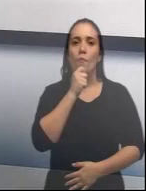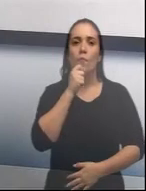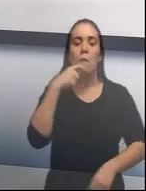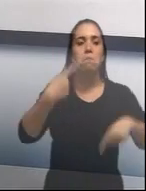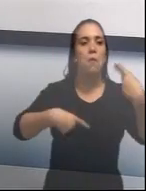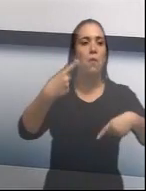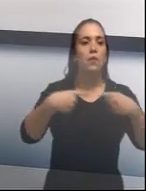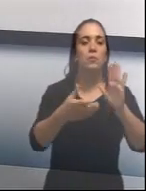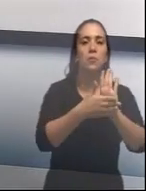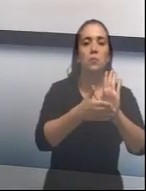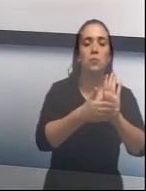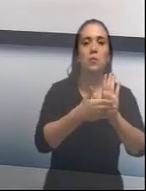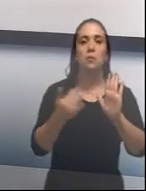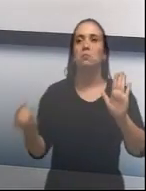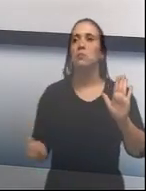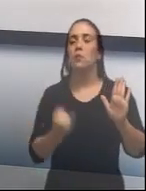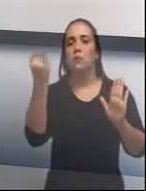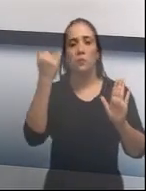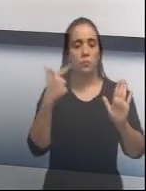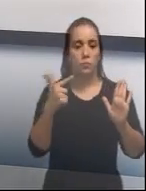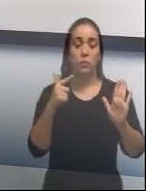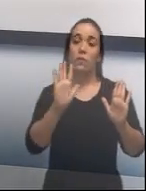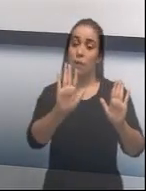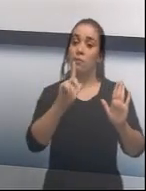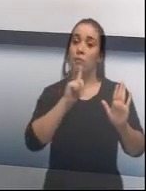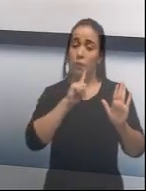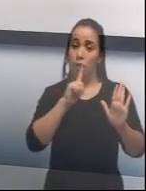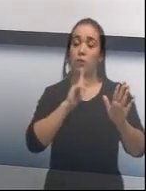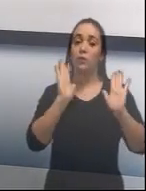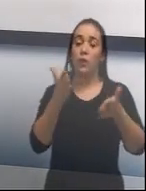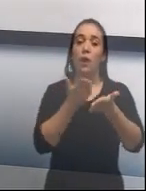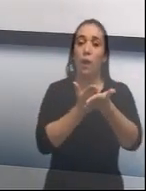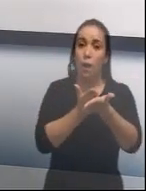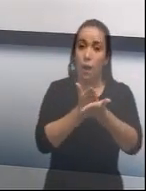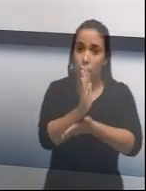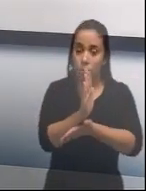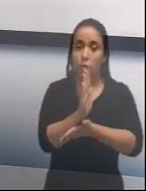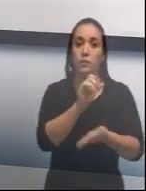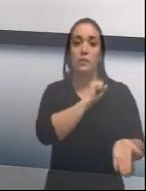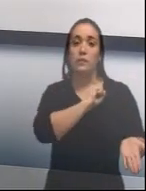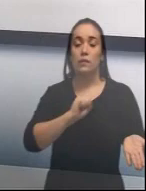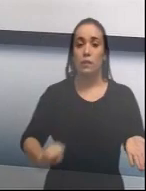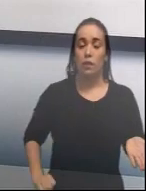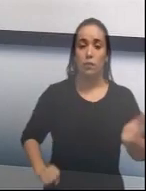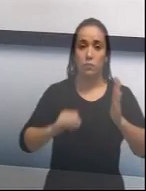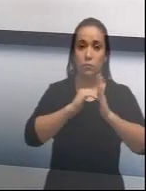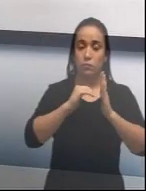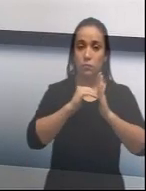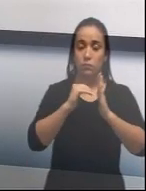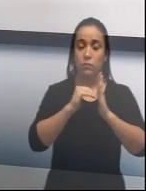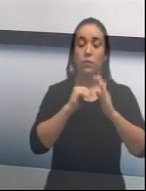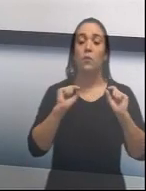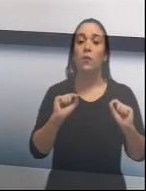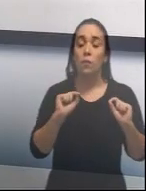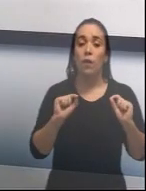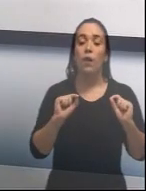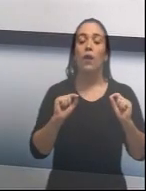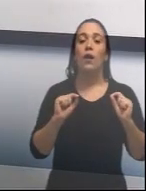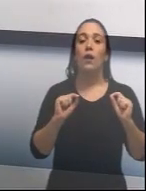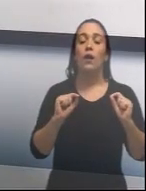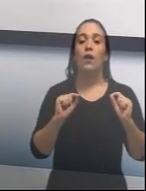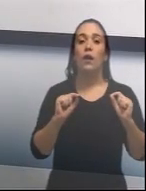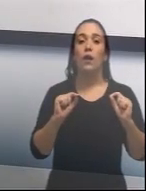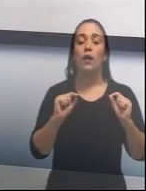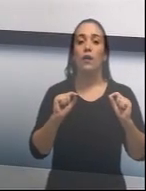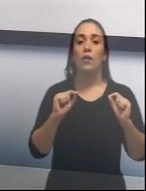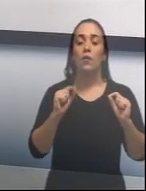nada de importante, para dizer que não pautou. Houve a aprovação pelo Senado, apenas pelo Senado, da